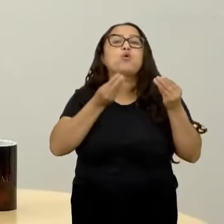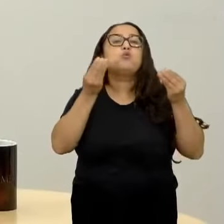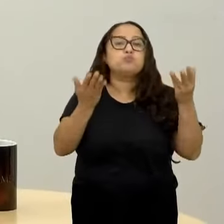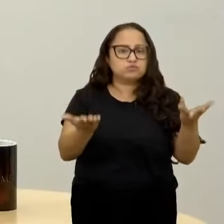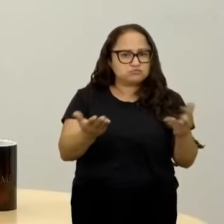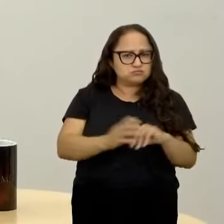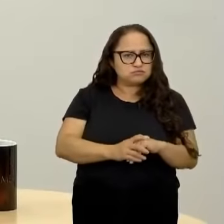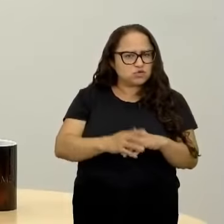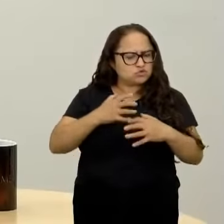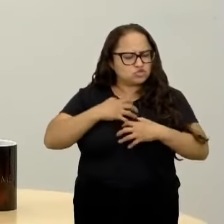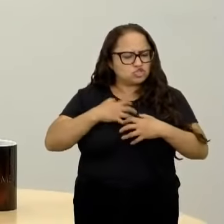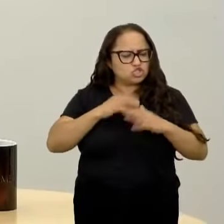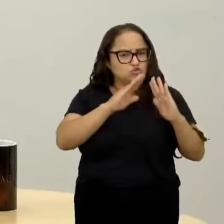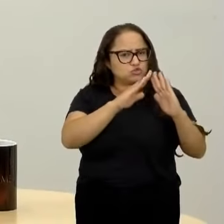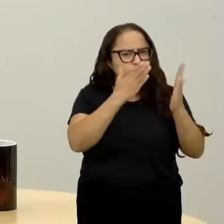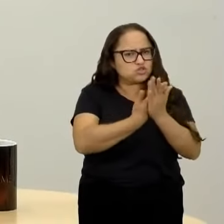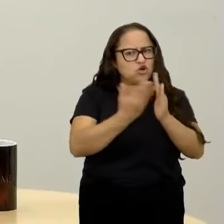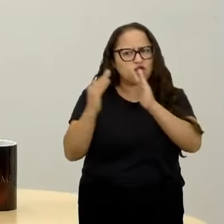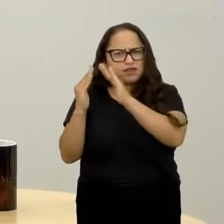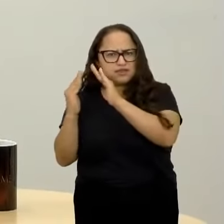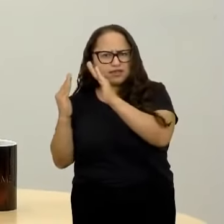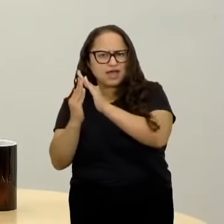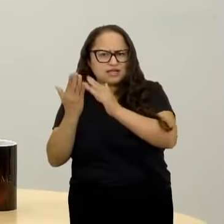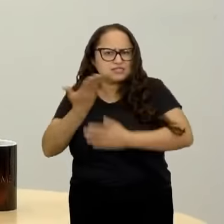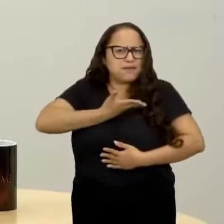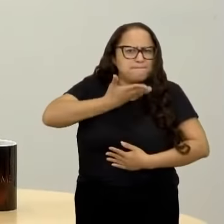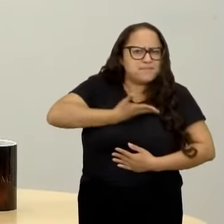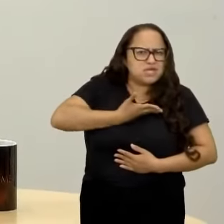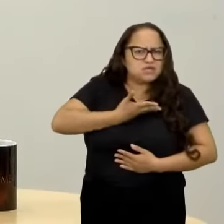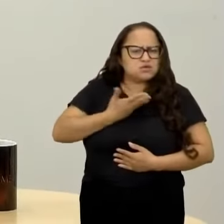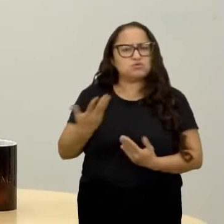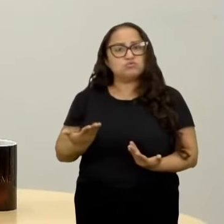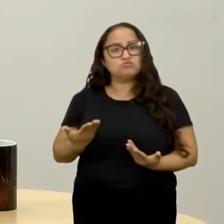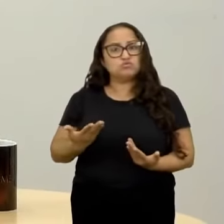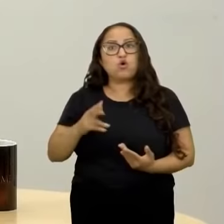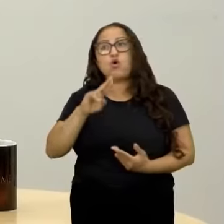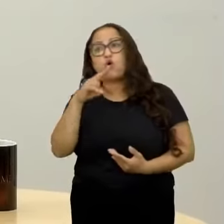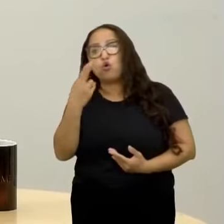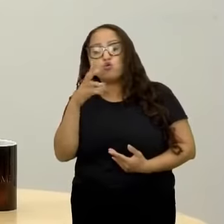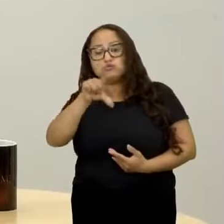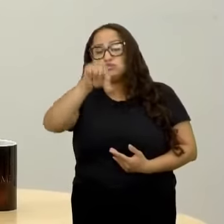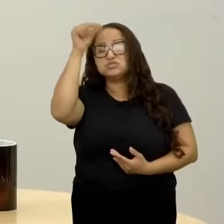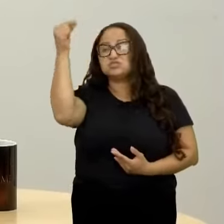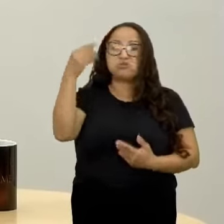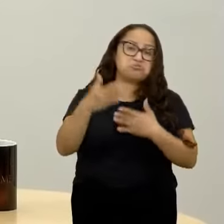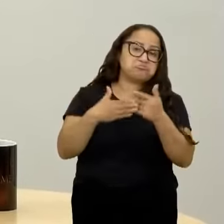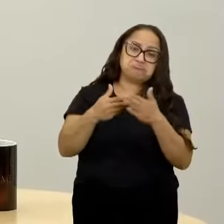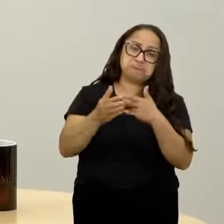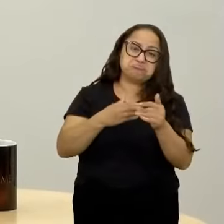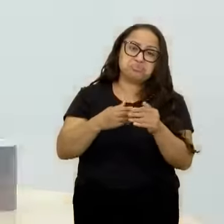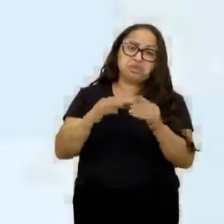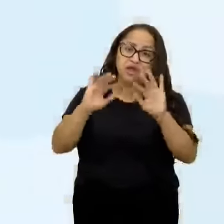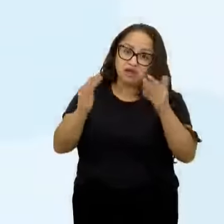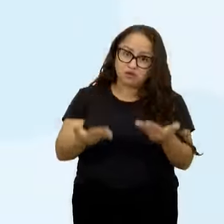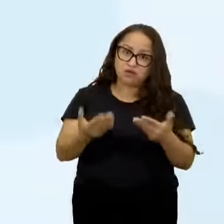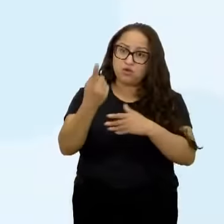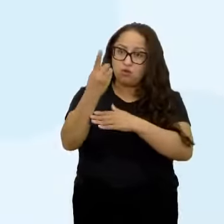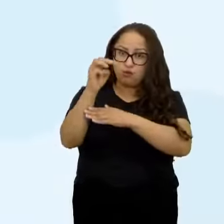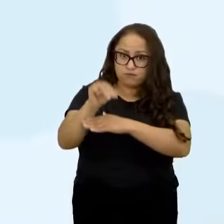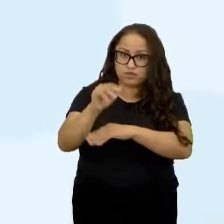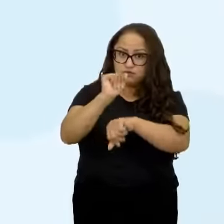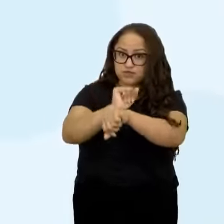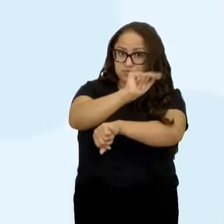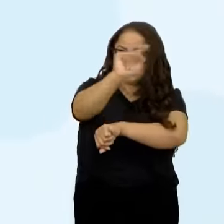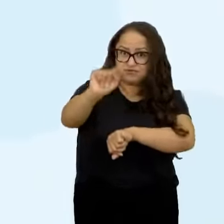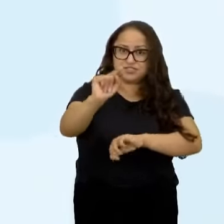conheceu né De que forma foi na escola foi em casa com parente é você escolher aleatóriamente diga para gente aí vou dar mais um minuto